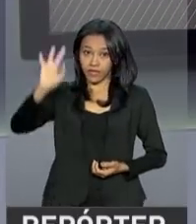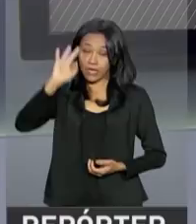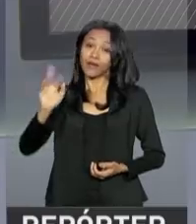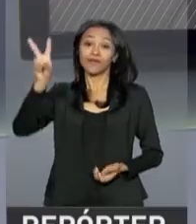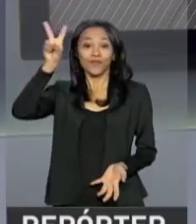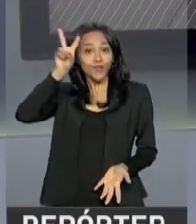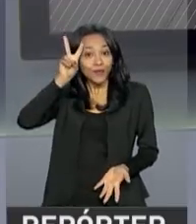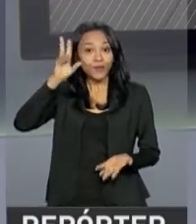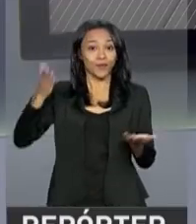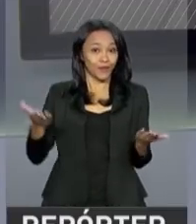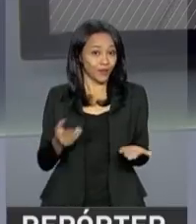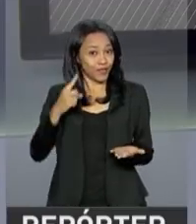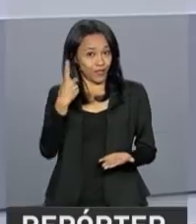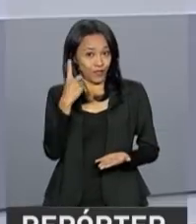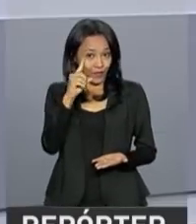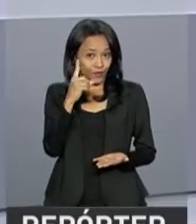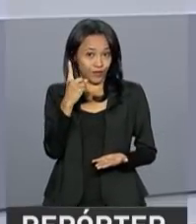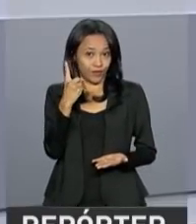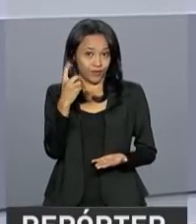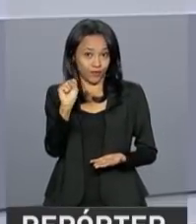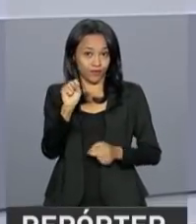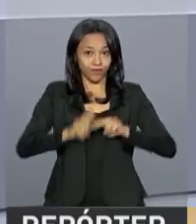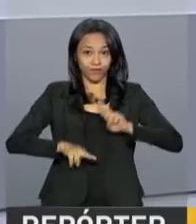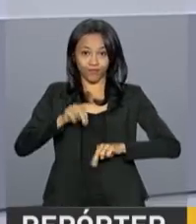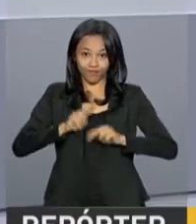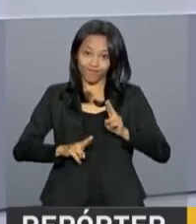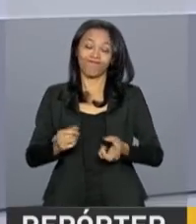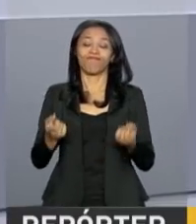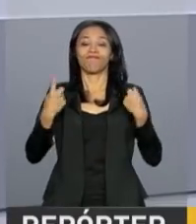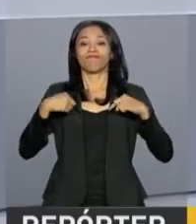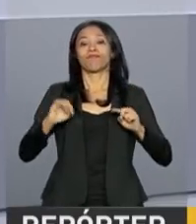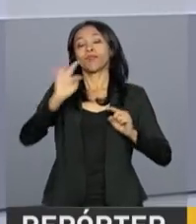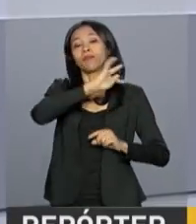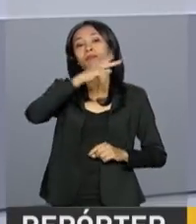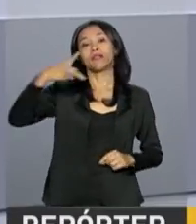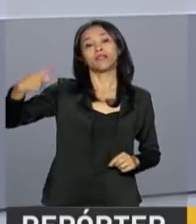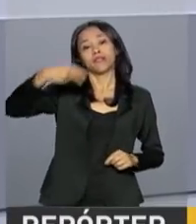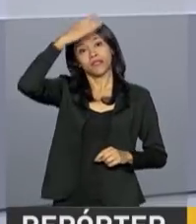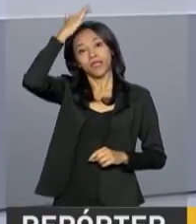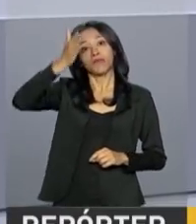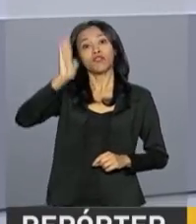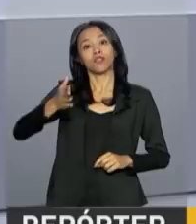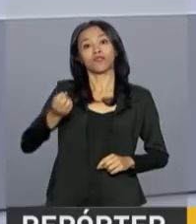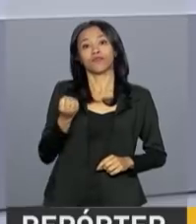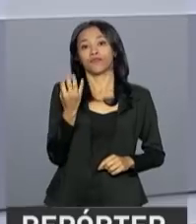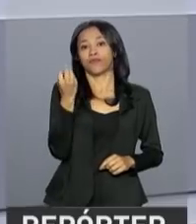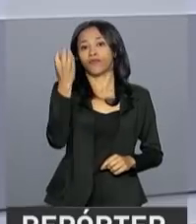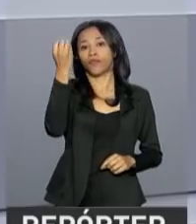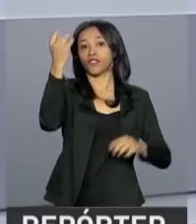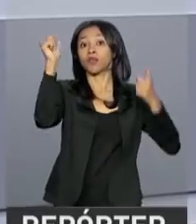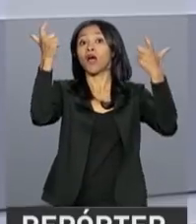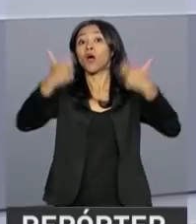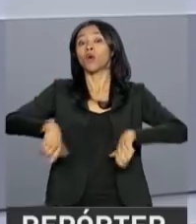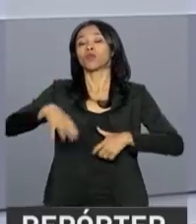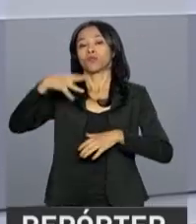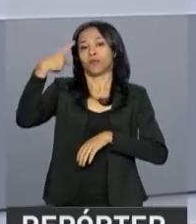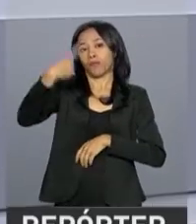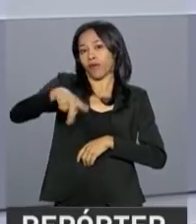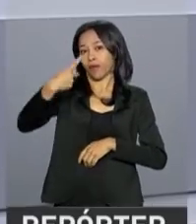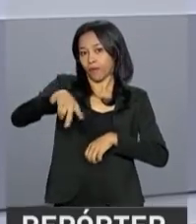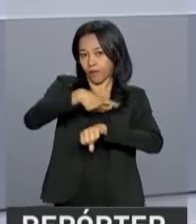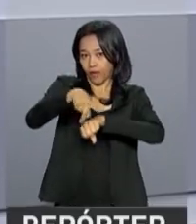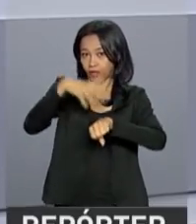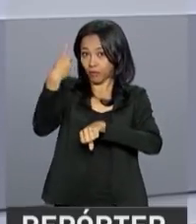segunda feira 18 de junho o presidente michel temer está a caminho de assunção no paraguai onde participa hoje da reunião